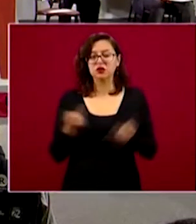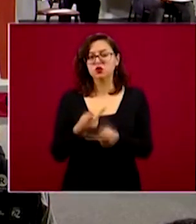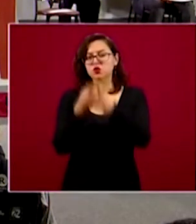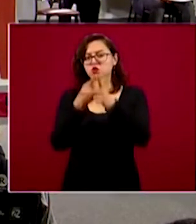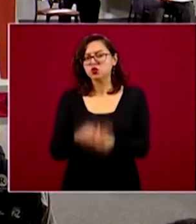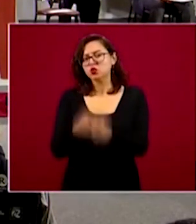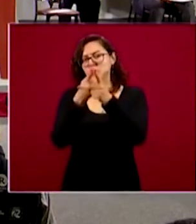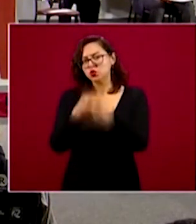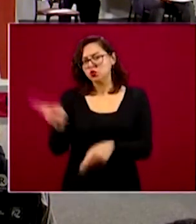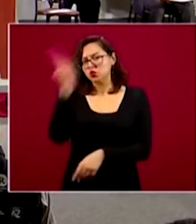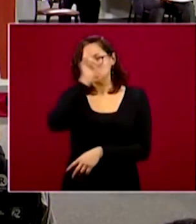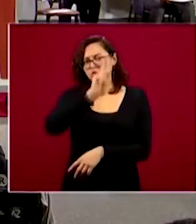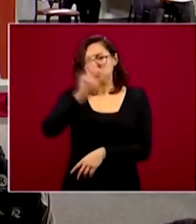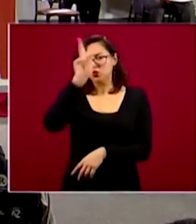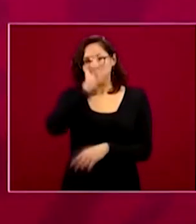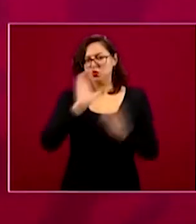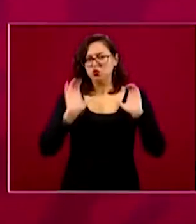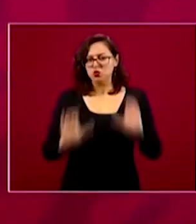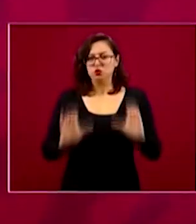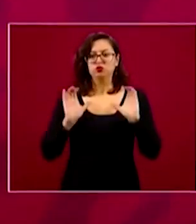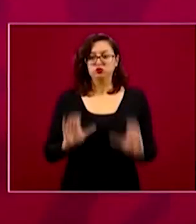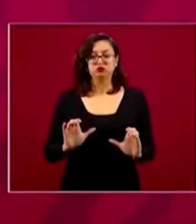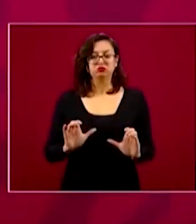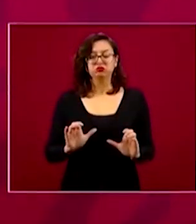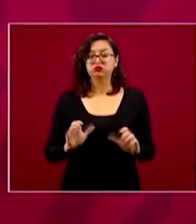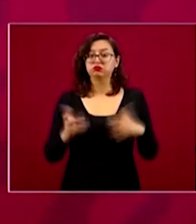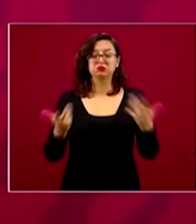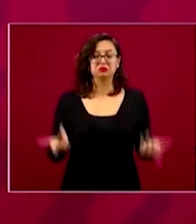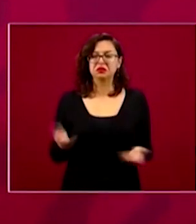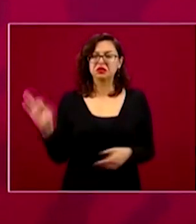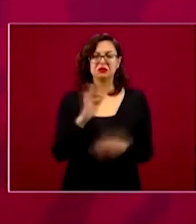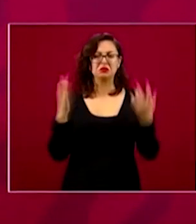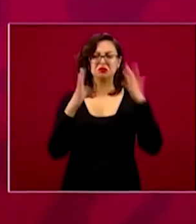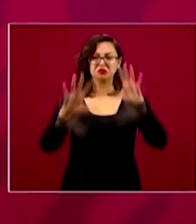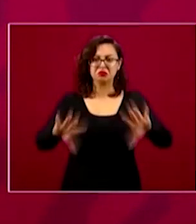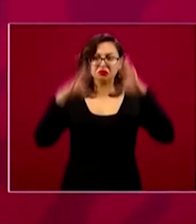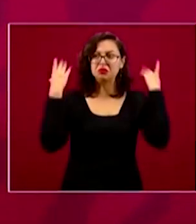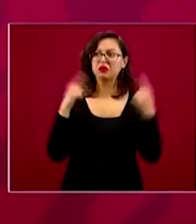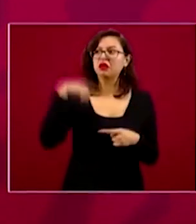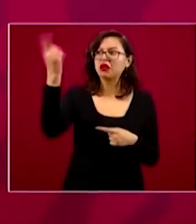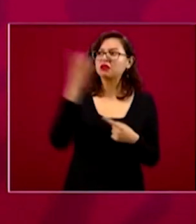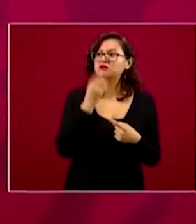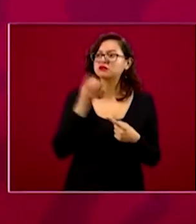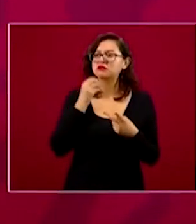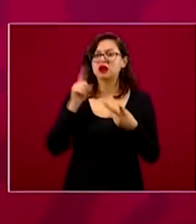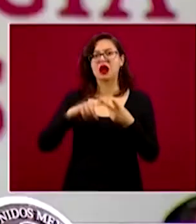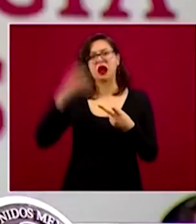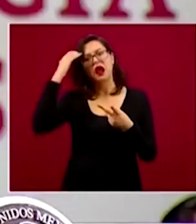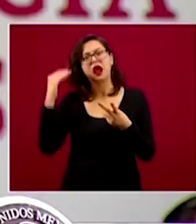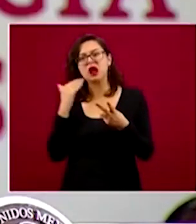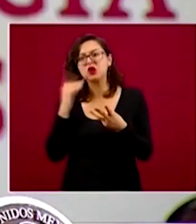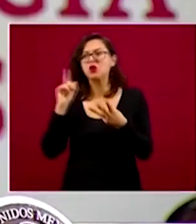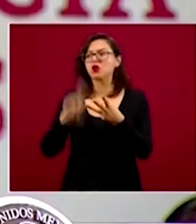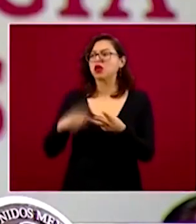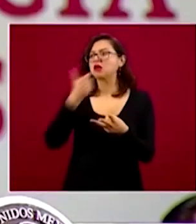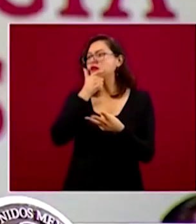ruan ulurisin hat fula ne. Decide suspende atividade escola, tamba taxa infecções no ema nebe mate tamba COVID-19,